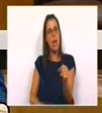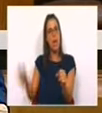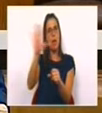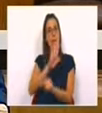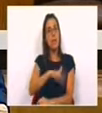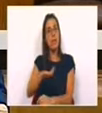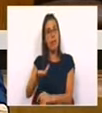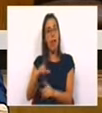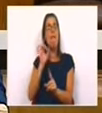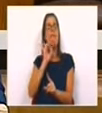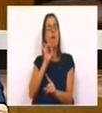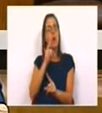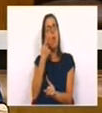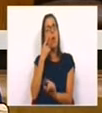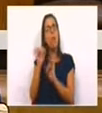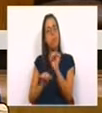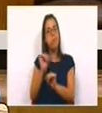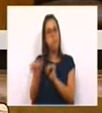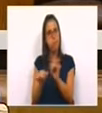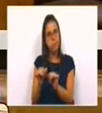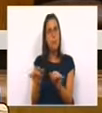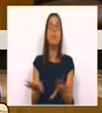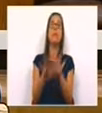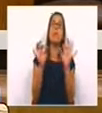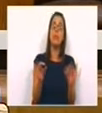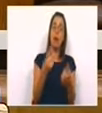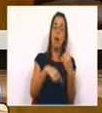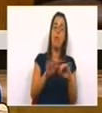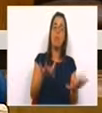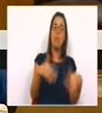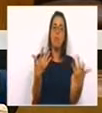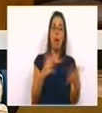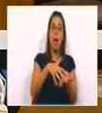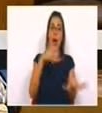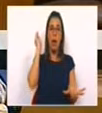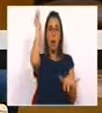da ciência e da valorização do conhecimento, bem como permitir à